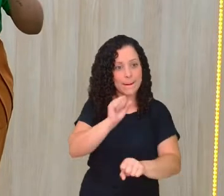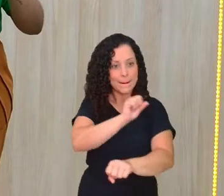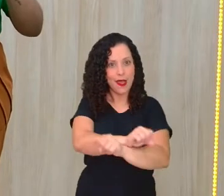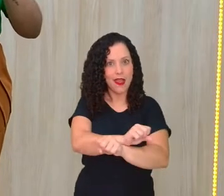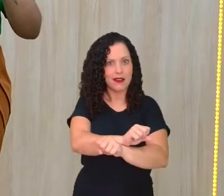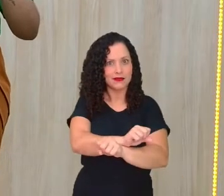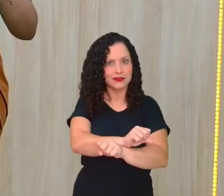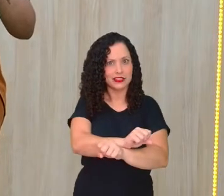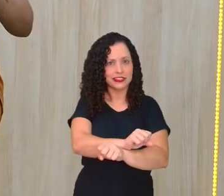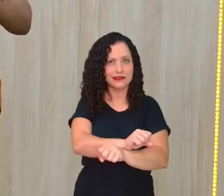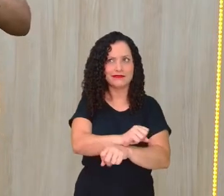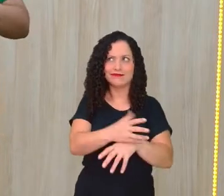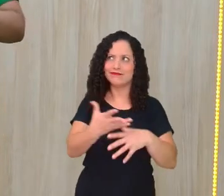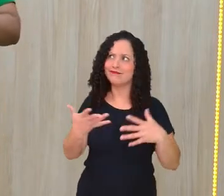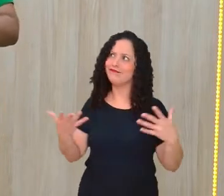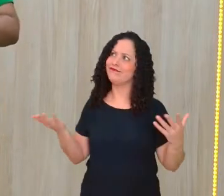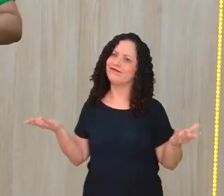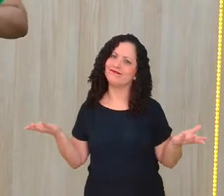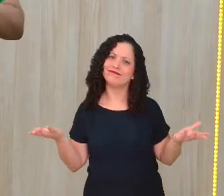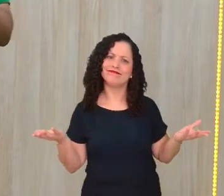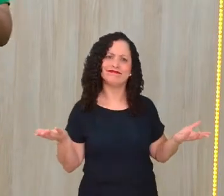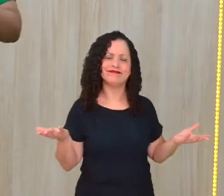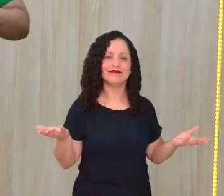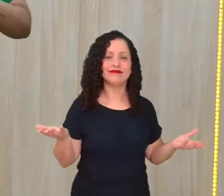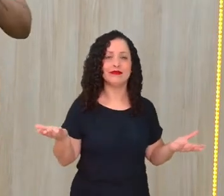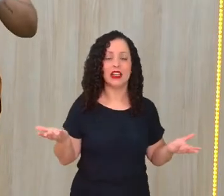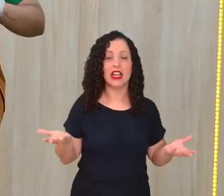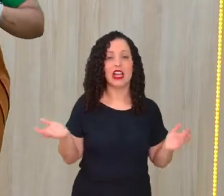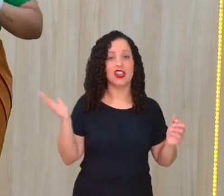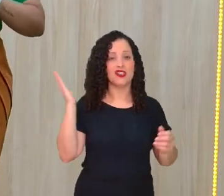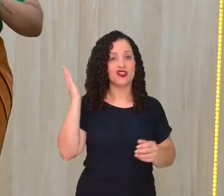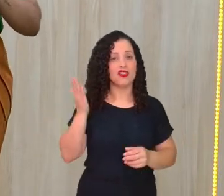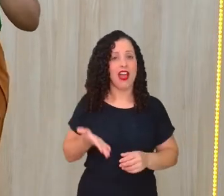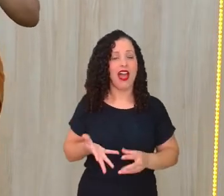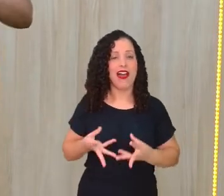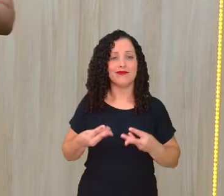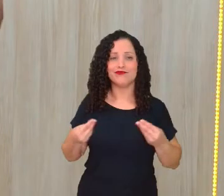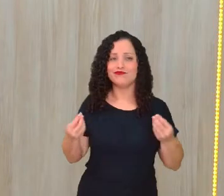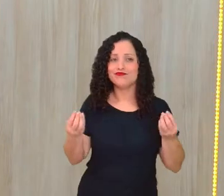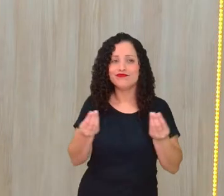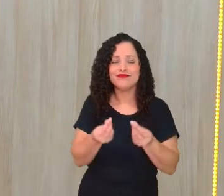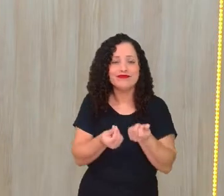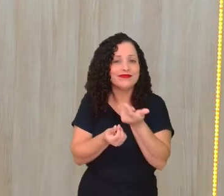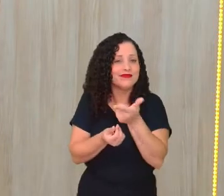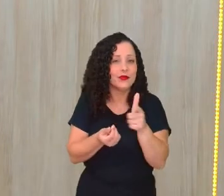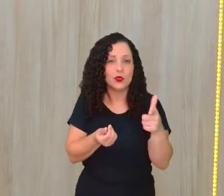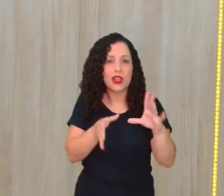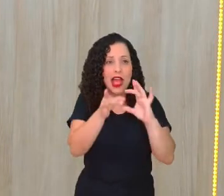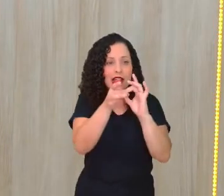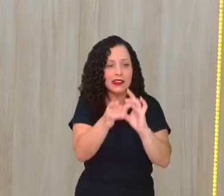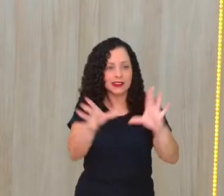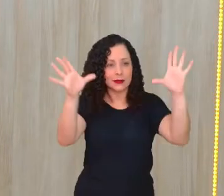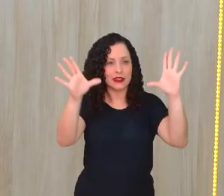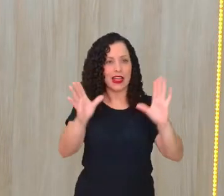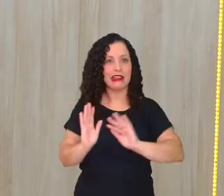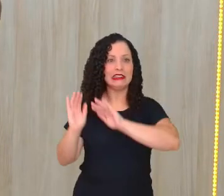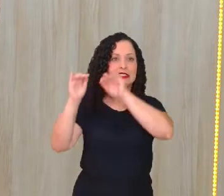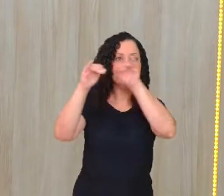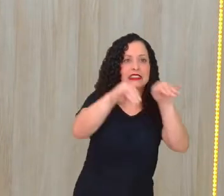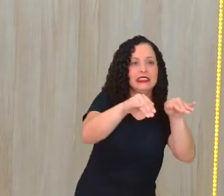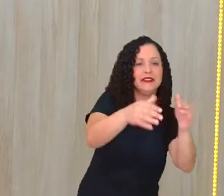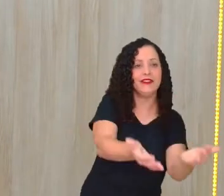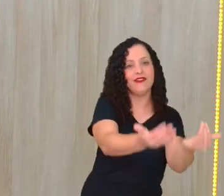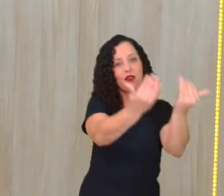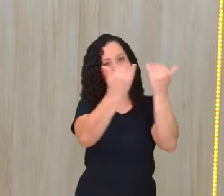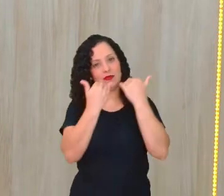Então, ela já não, pode ser que a protagonista já não tivesse a vida toda e a liberdade toda de ir e voltar, como